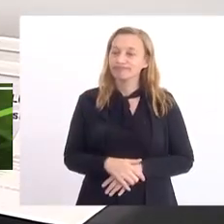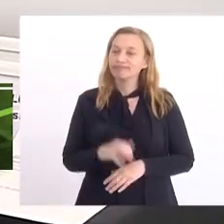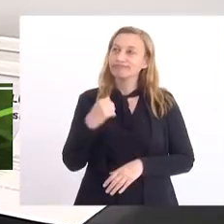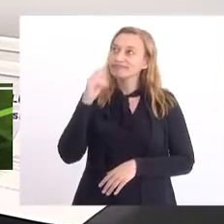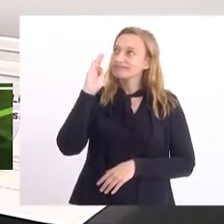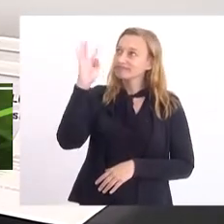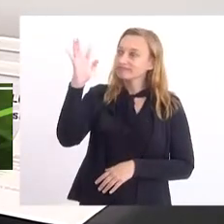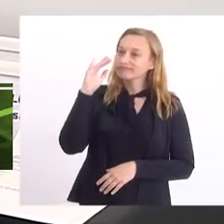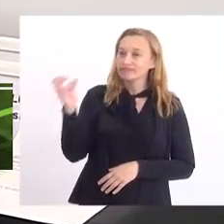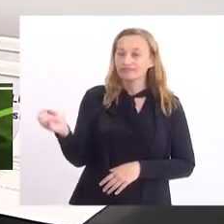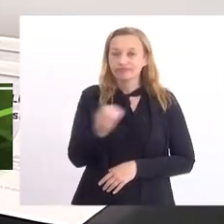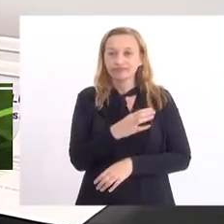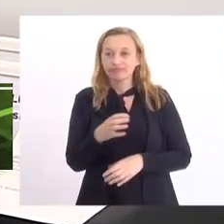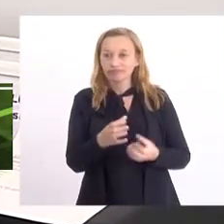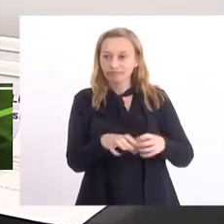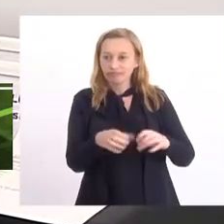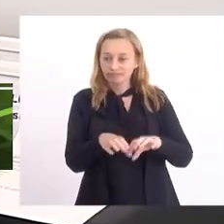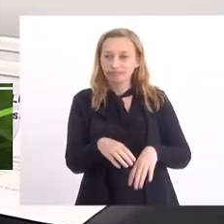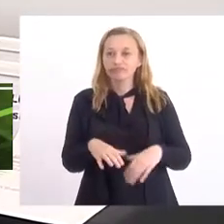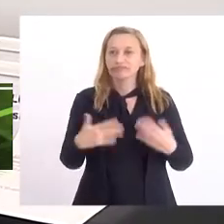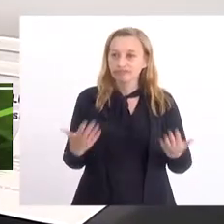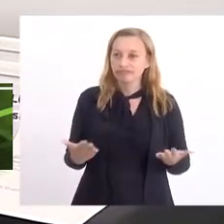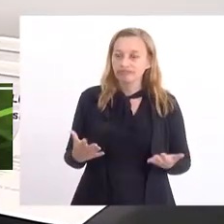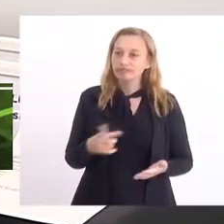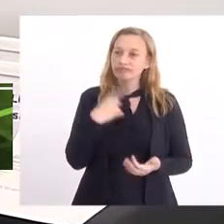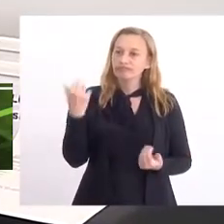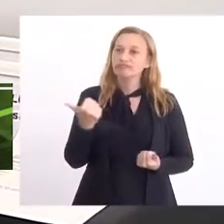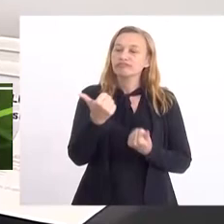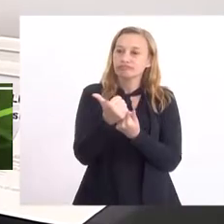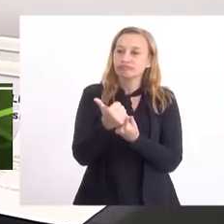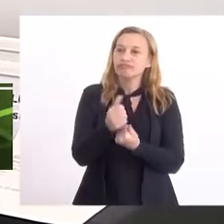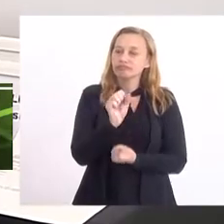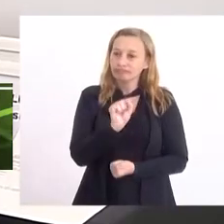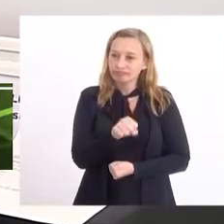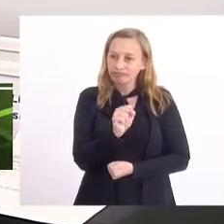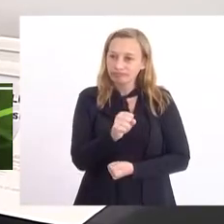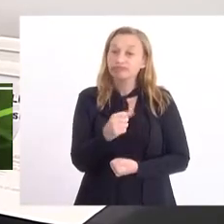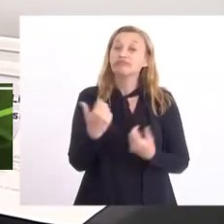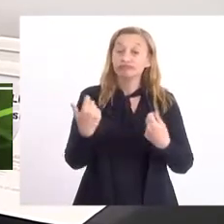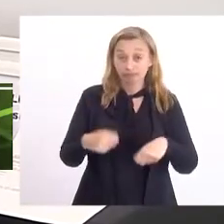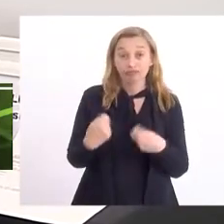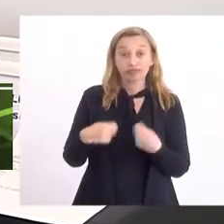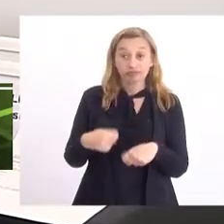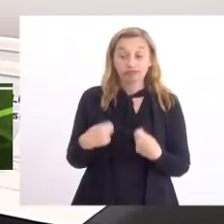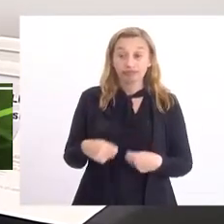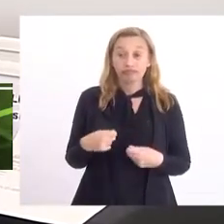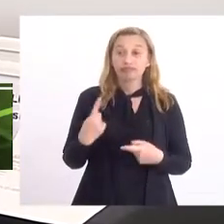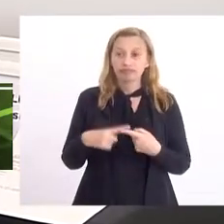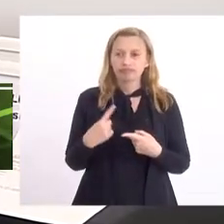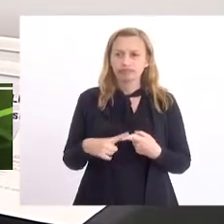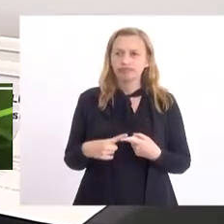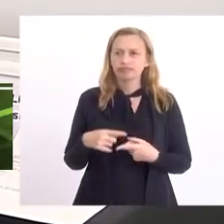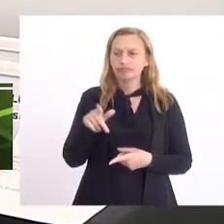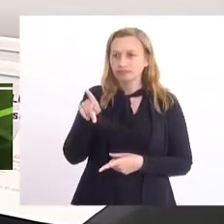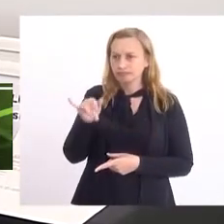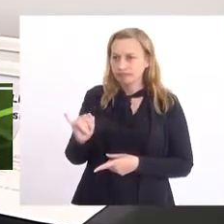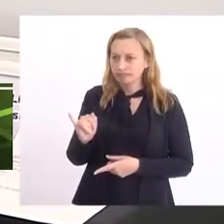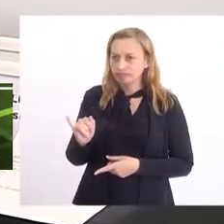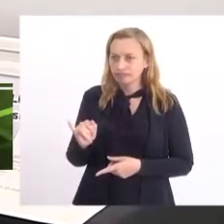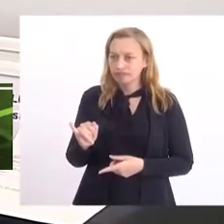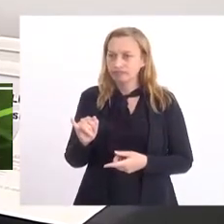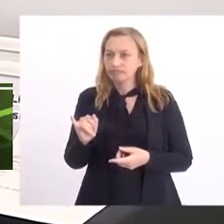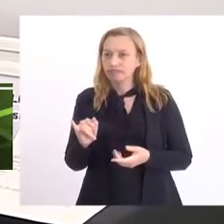sonha com esse novo concurso. Então, assim, estamos apoiando, estamos precisando, porque há muito pai de família